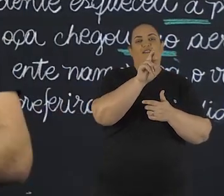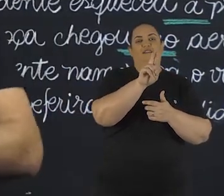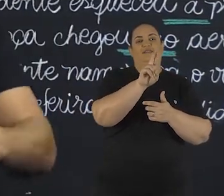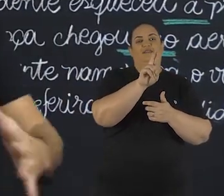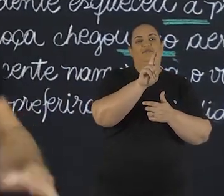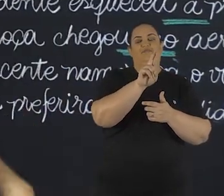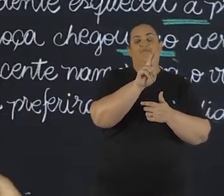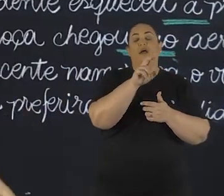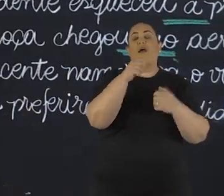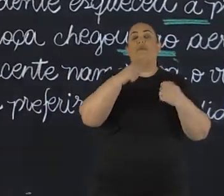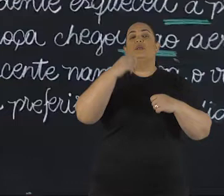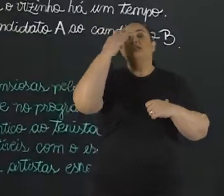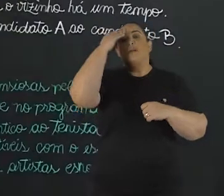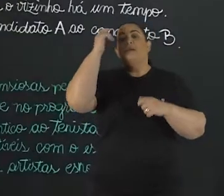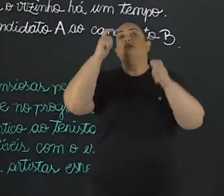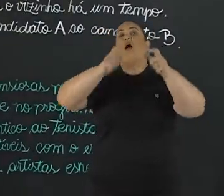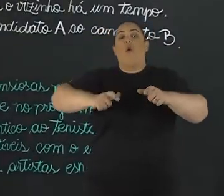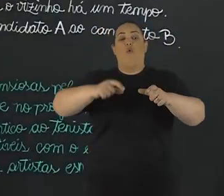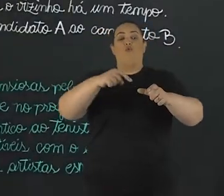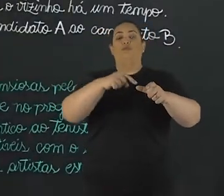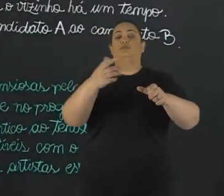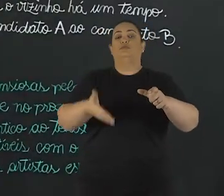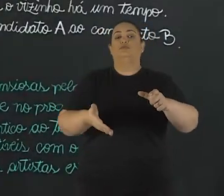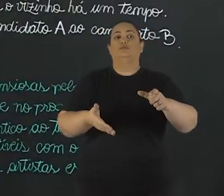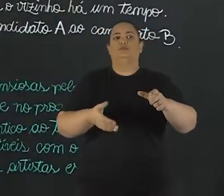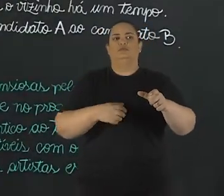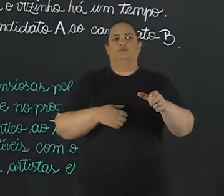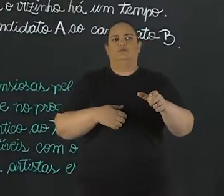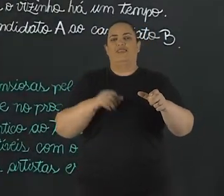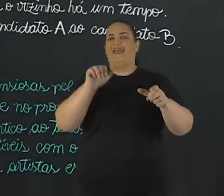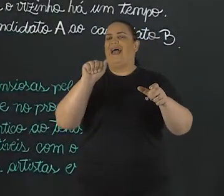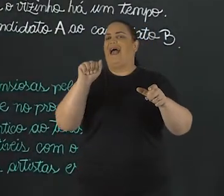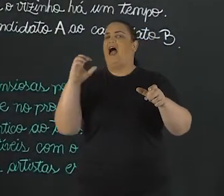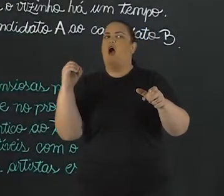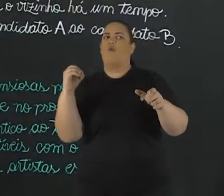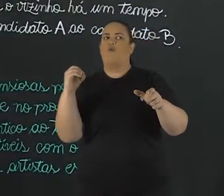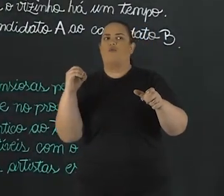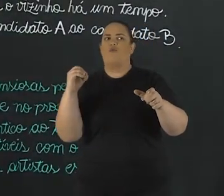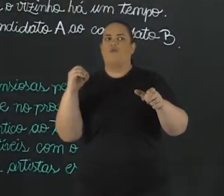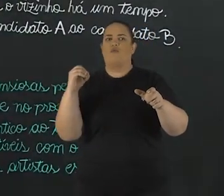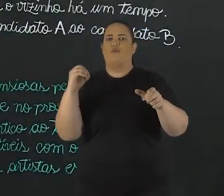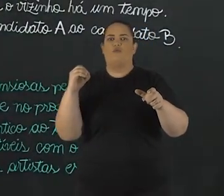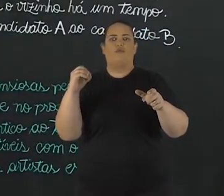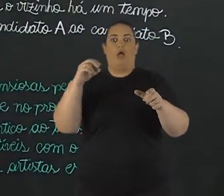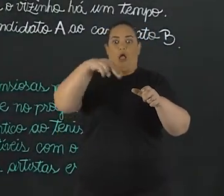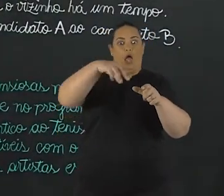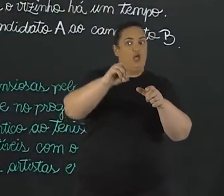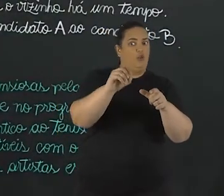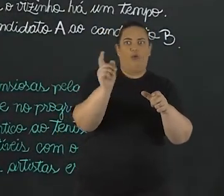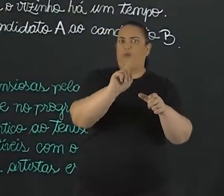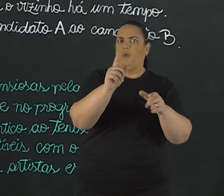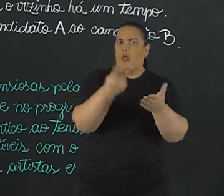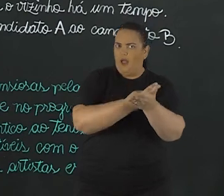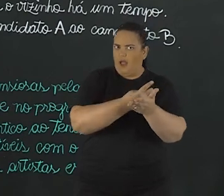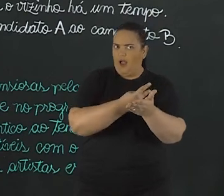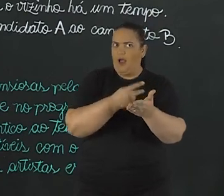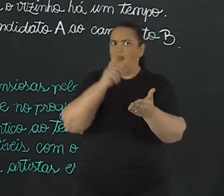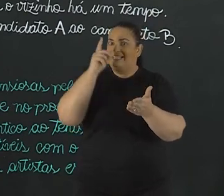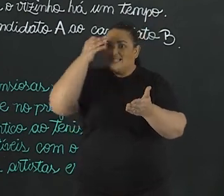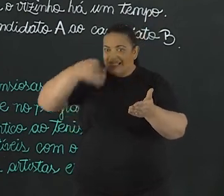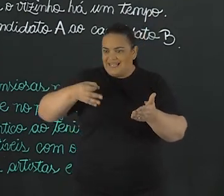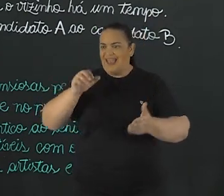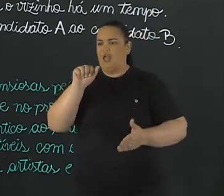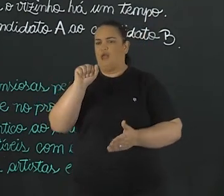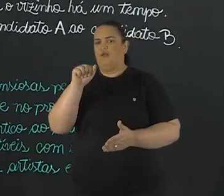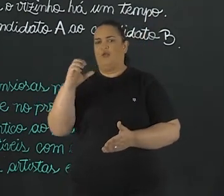ideia de distância, de deslocamento. Então, a moça chegou ao aeroporto atrasada e não no aeroporto atrasada. Então,